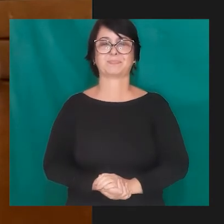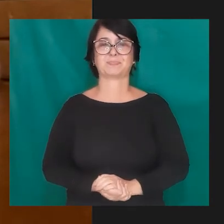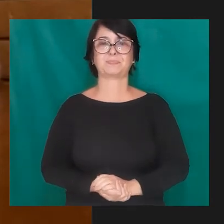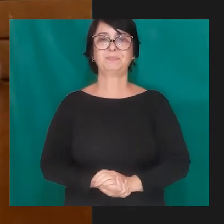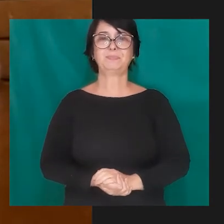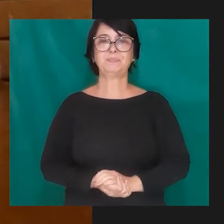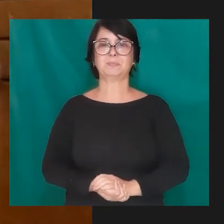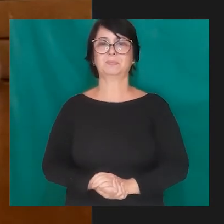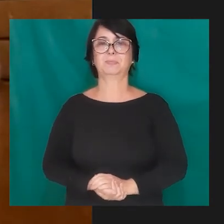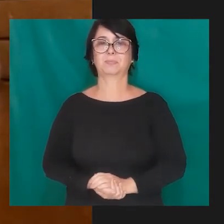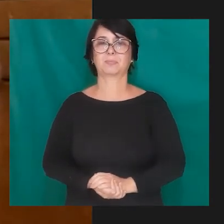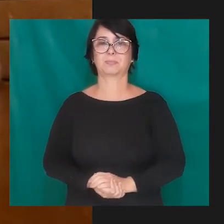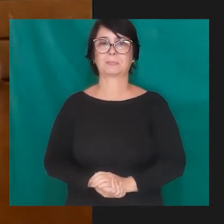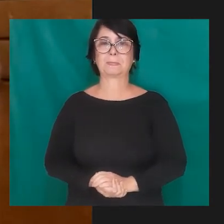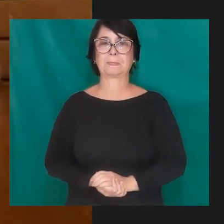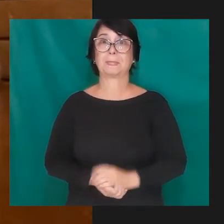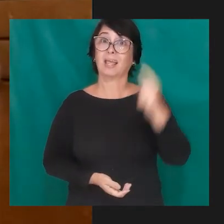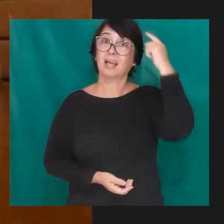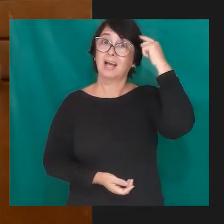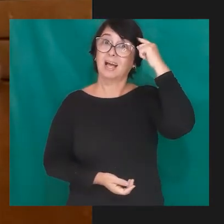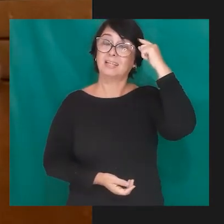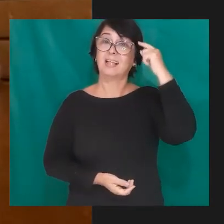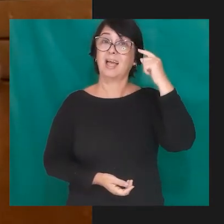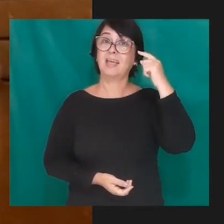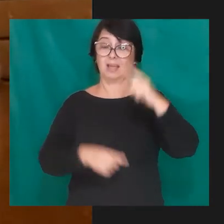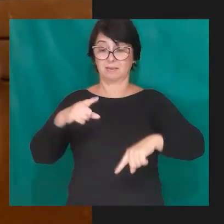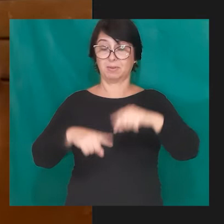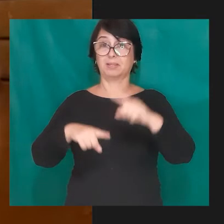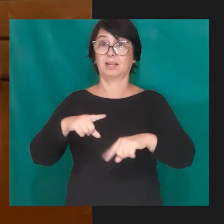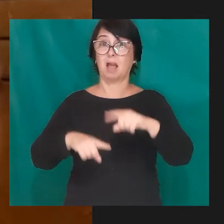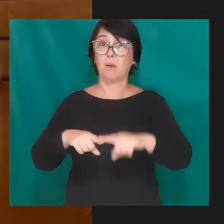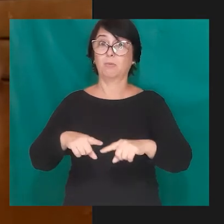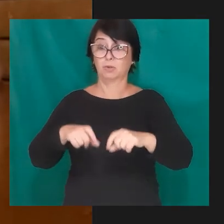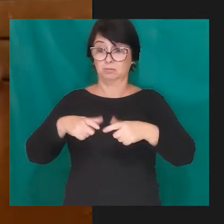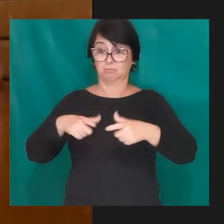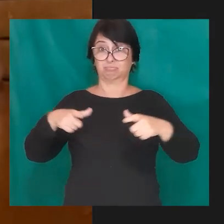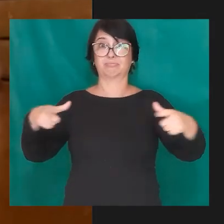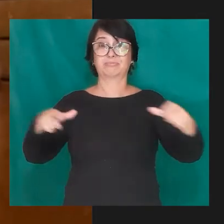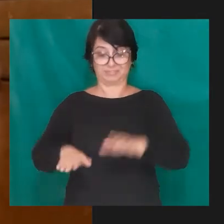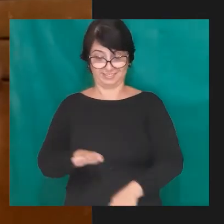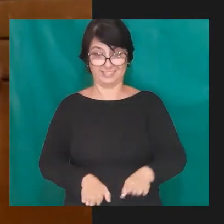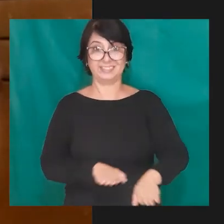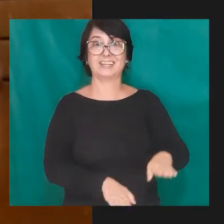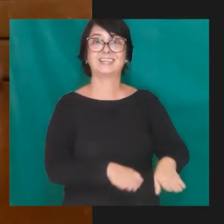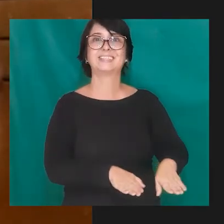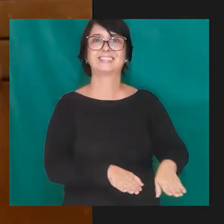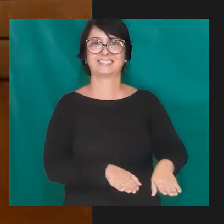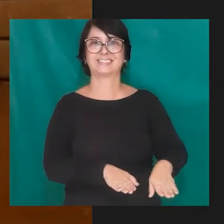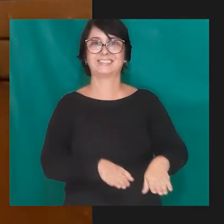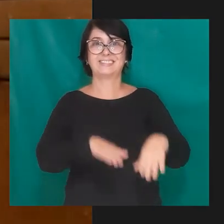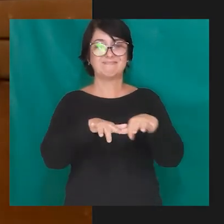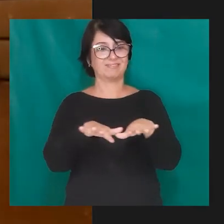claro, é que as gaitas estejam na mão de a quantidade maior de crianças, para eles poderem